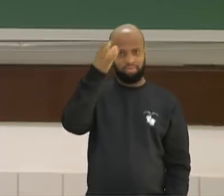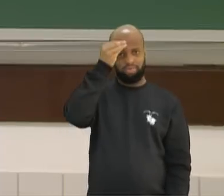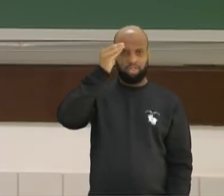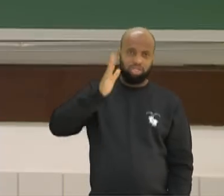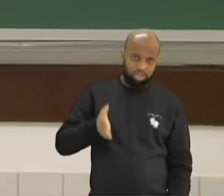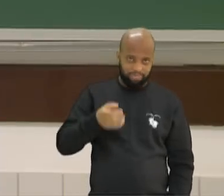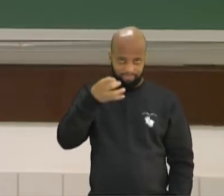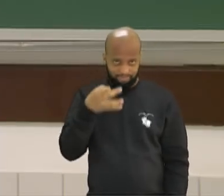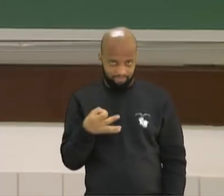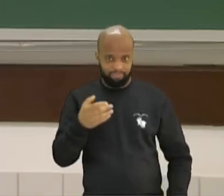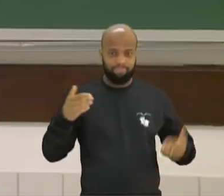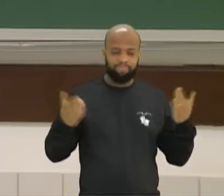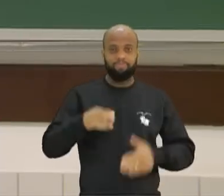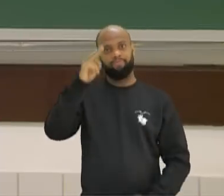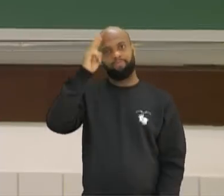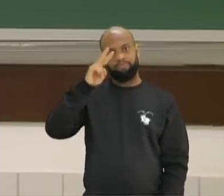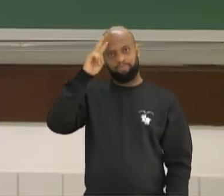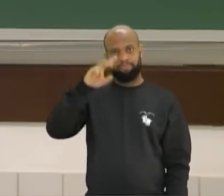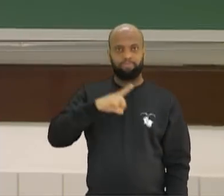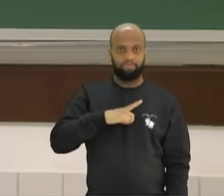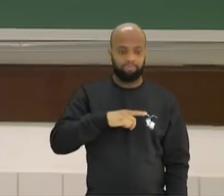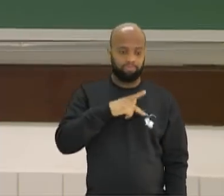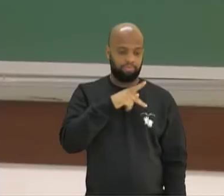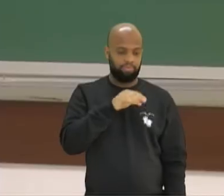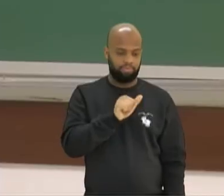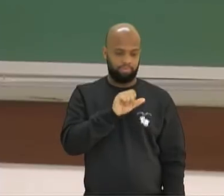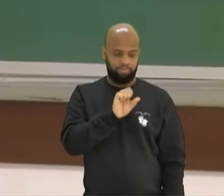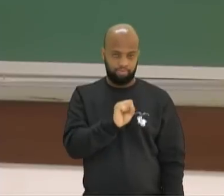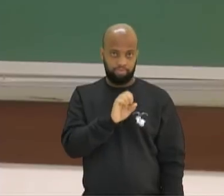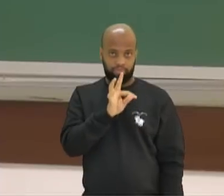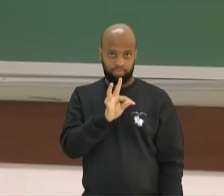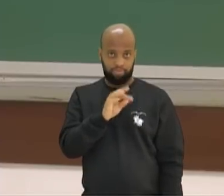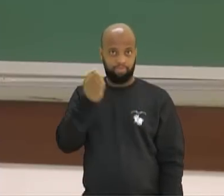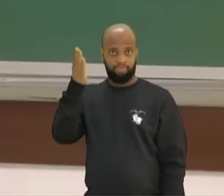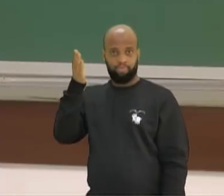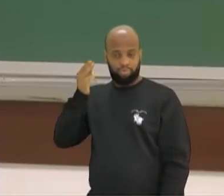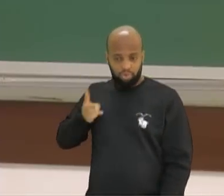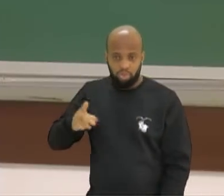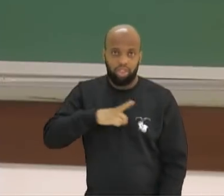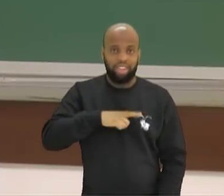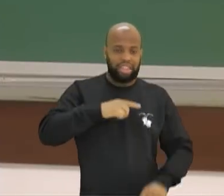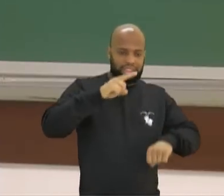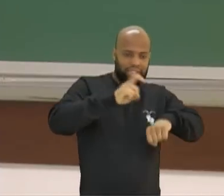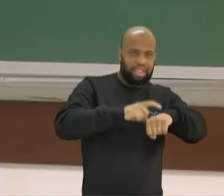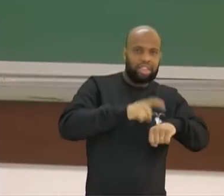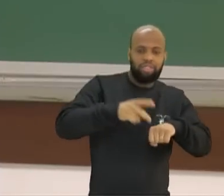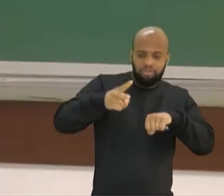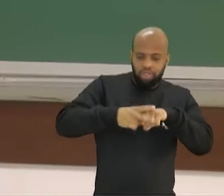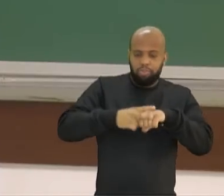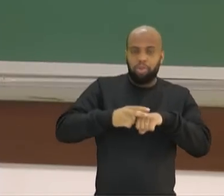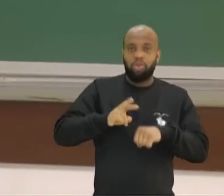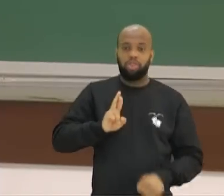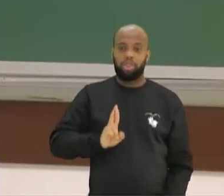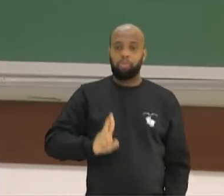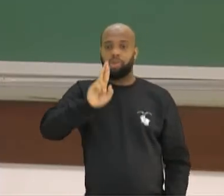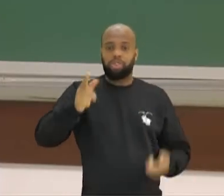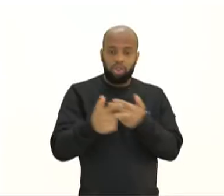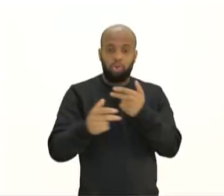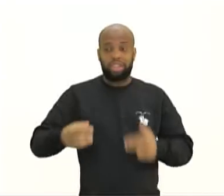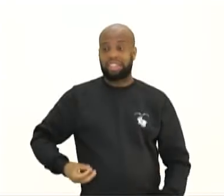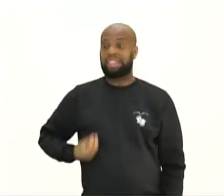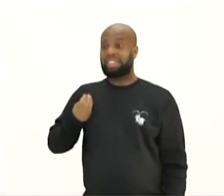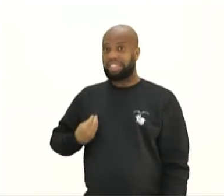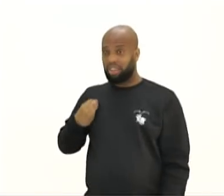salteado, Então, vamos dar uma relembrada. Past continuous, tempo verbal que representa as ações que estavam acontecendo quando